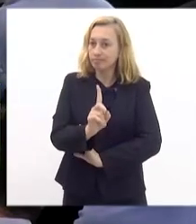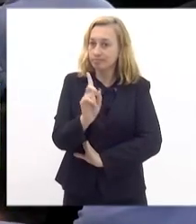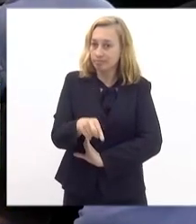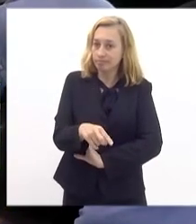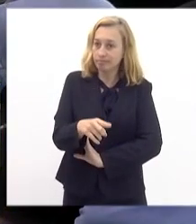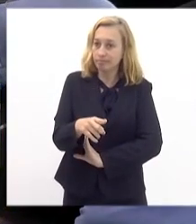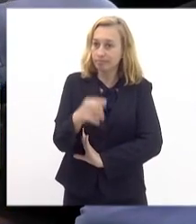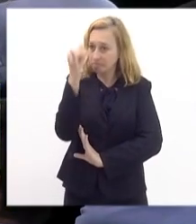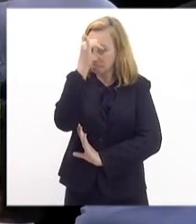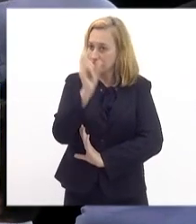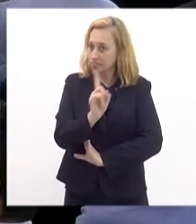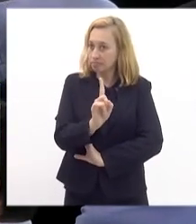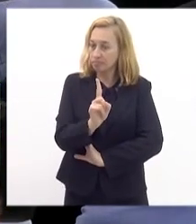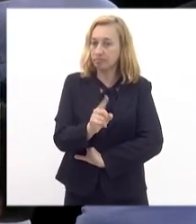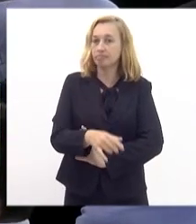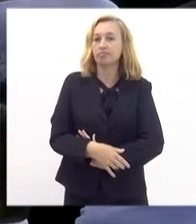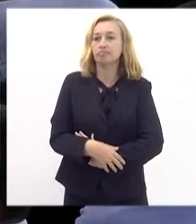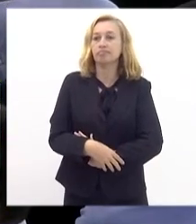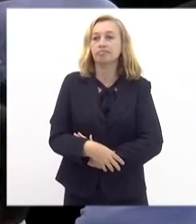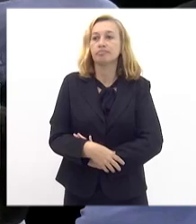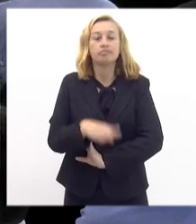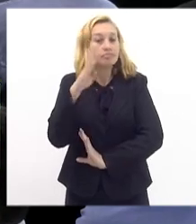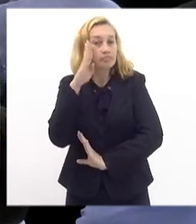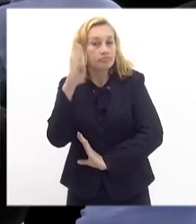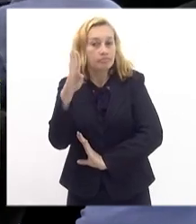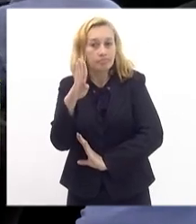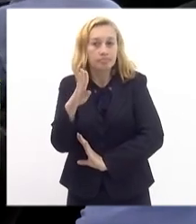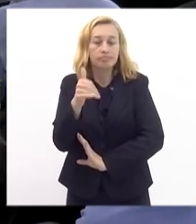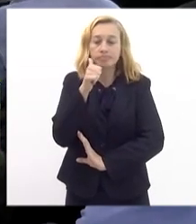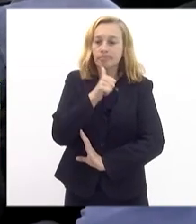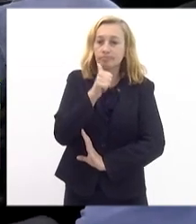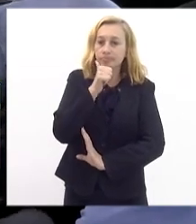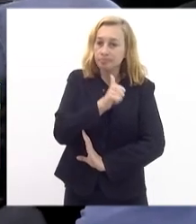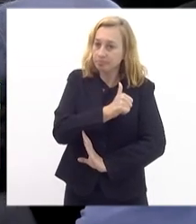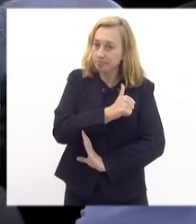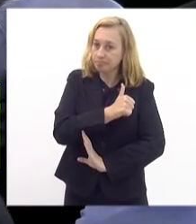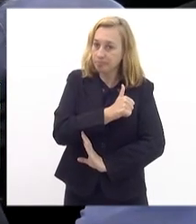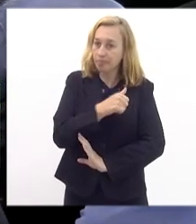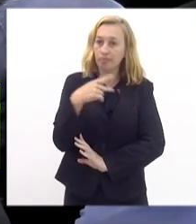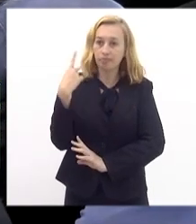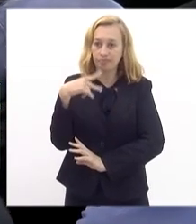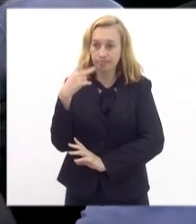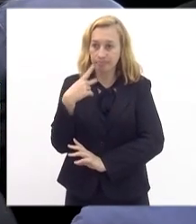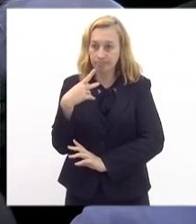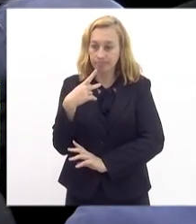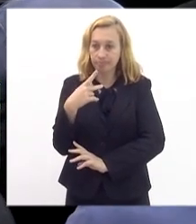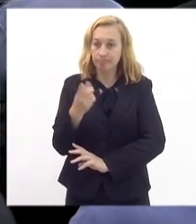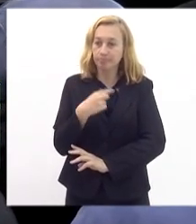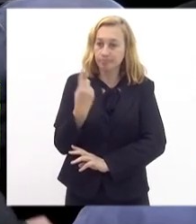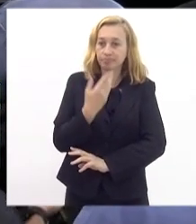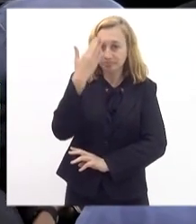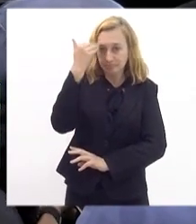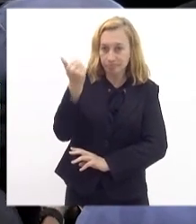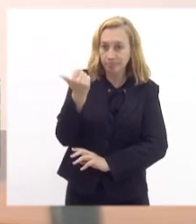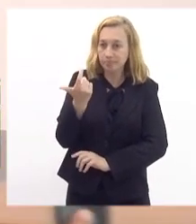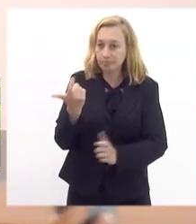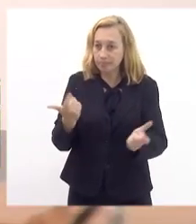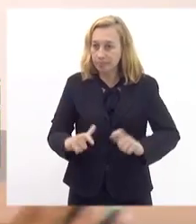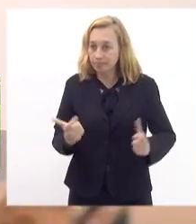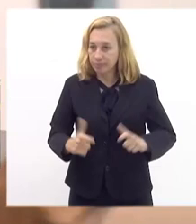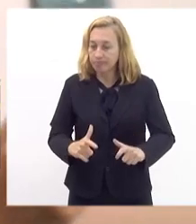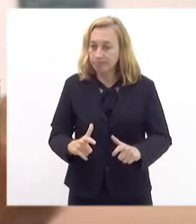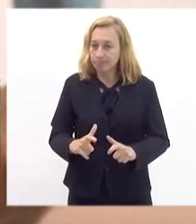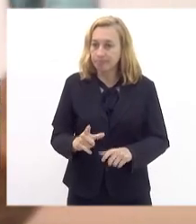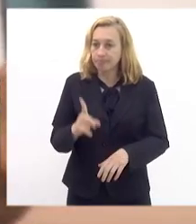não é uma bobagem o e principalmente mulheres na política onde nós sabemos que é um campo